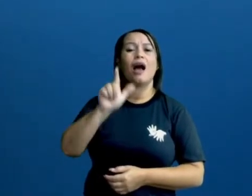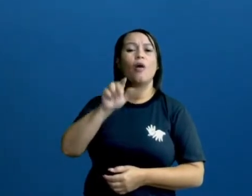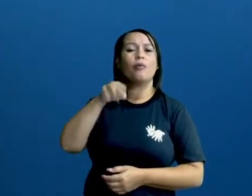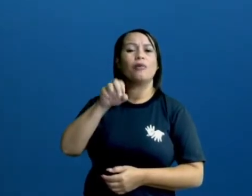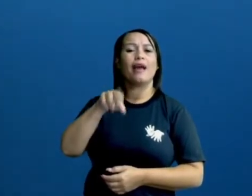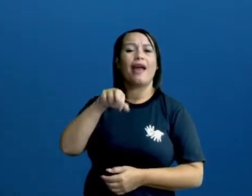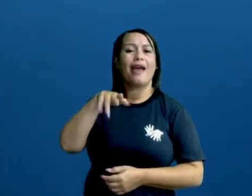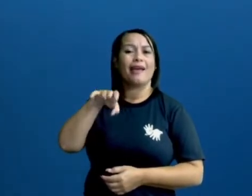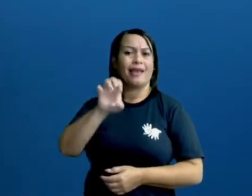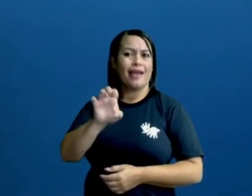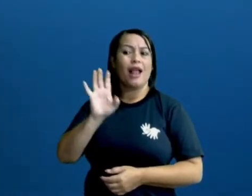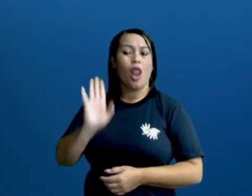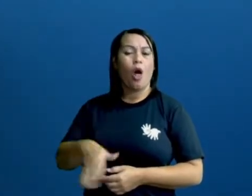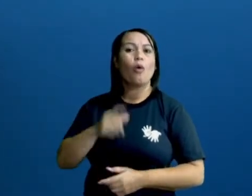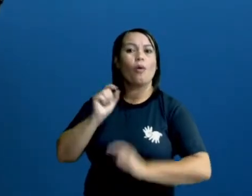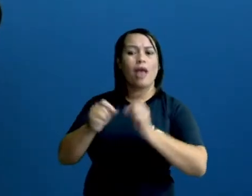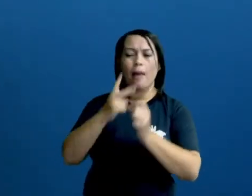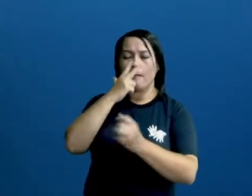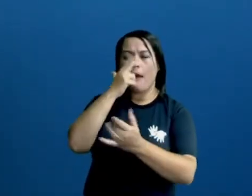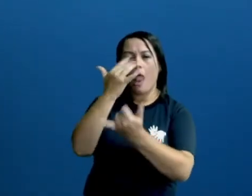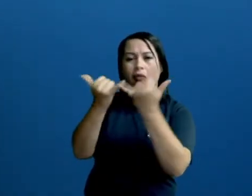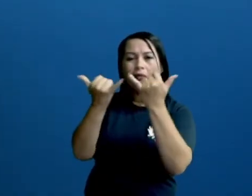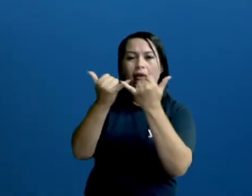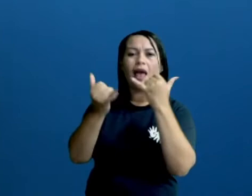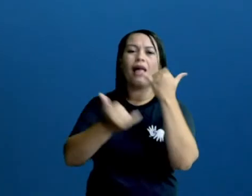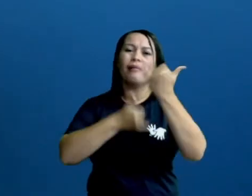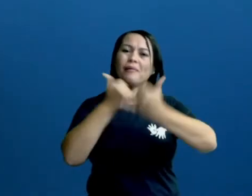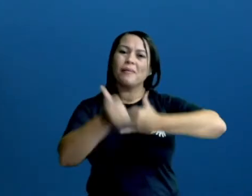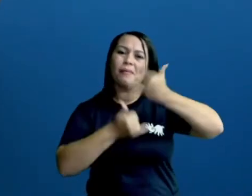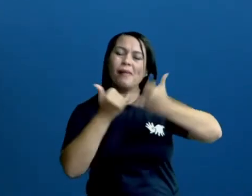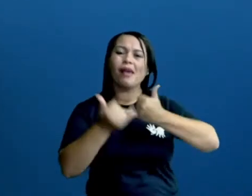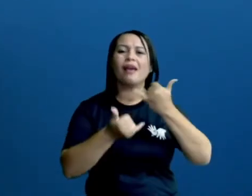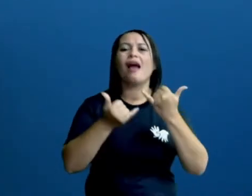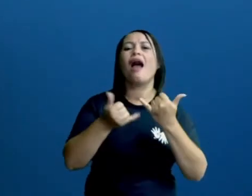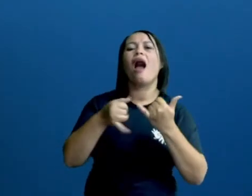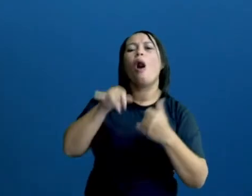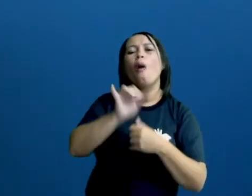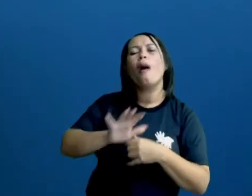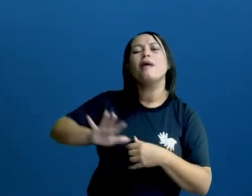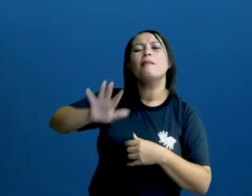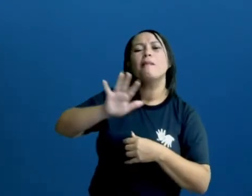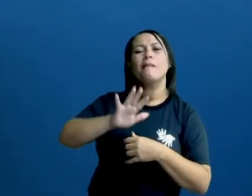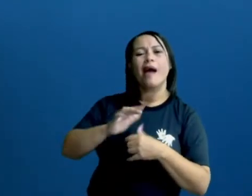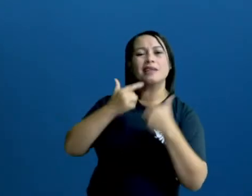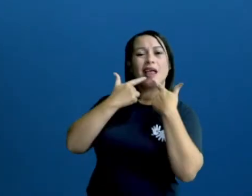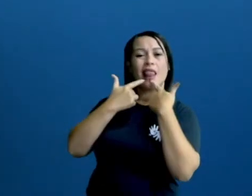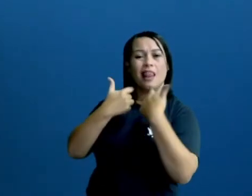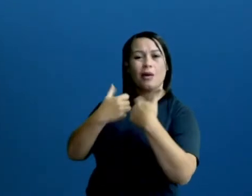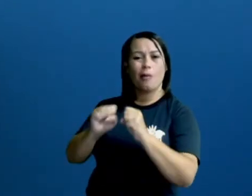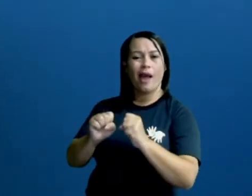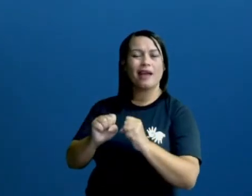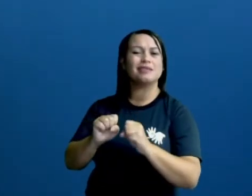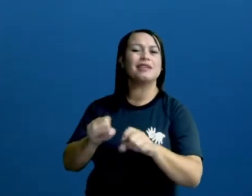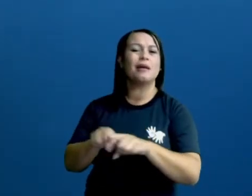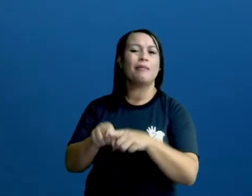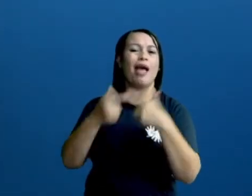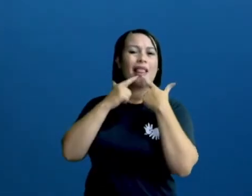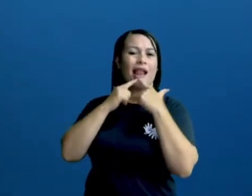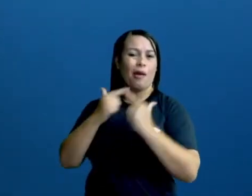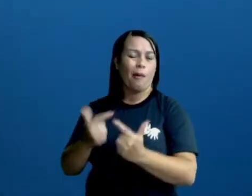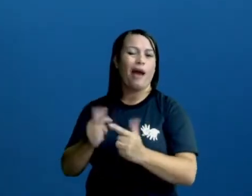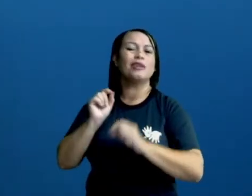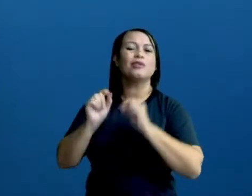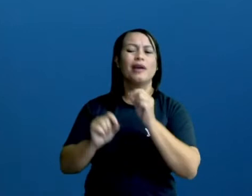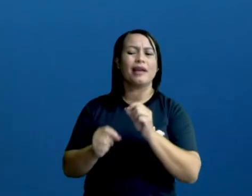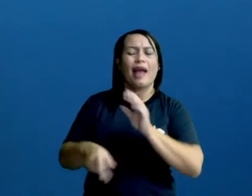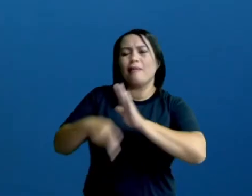de brincar com figuras de linguagem para falar é típico dos poetas, sabe, pessoal?